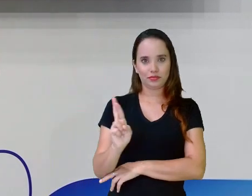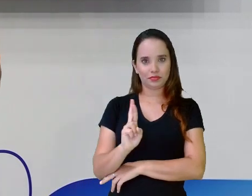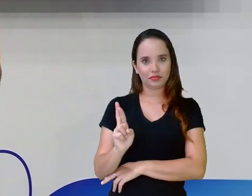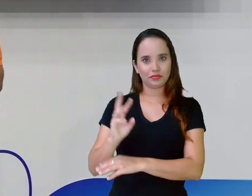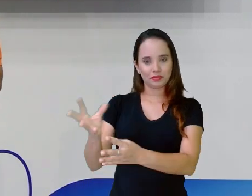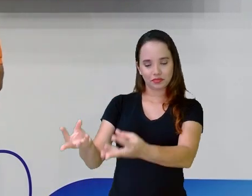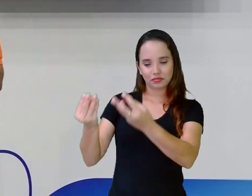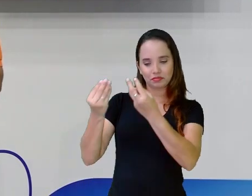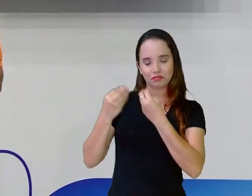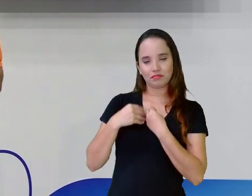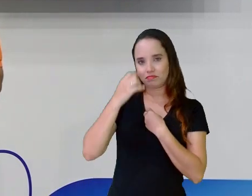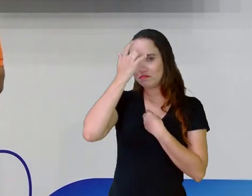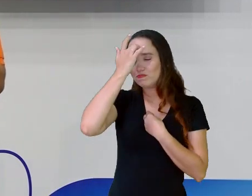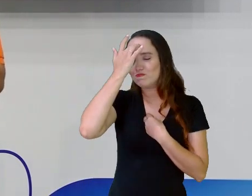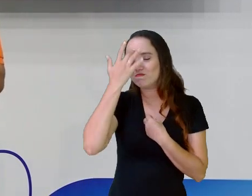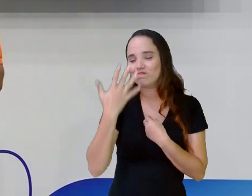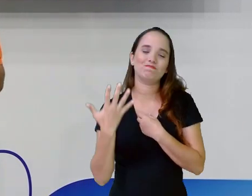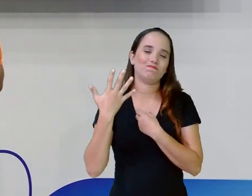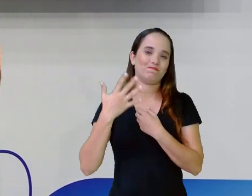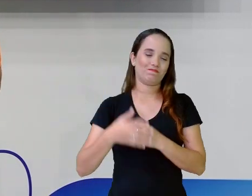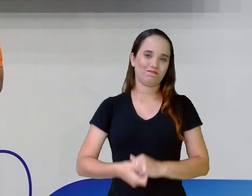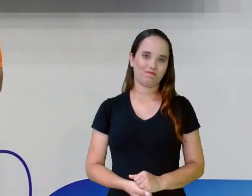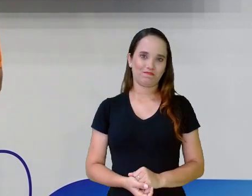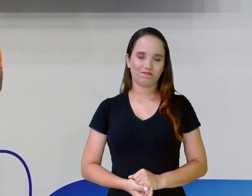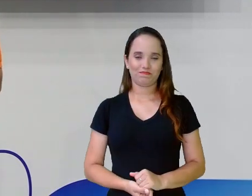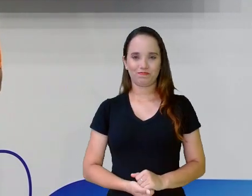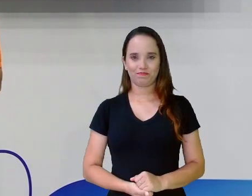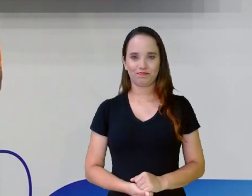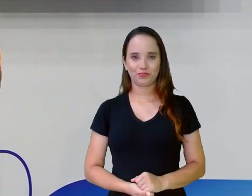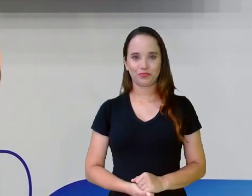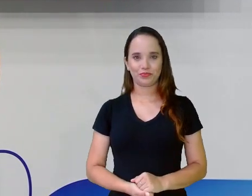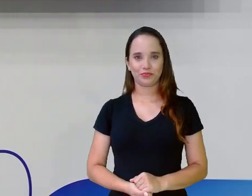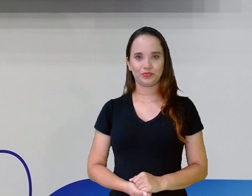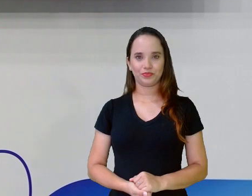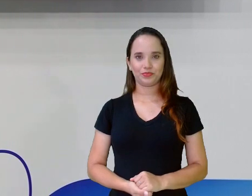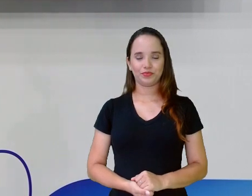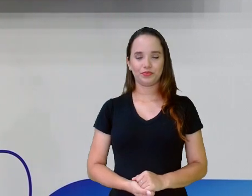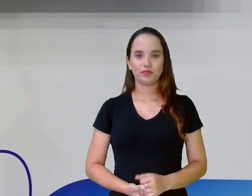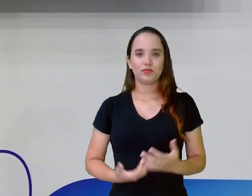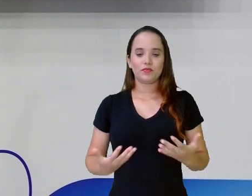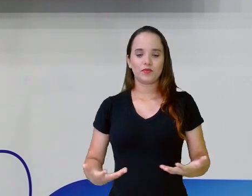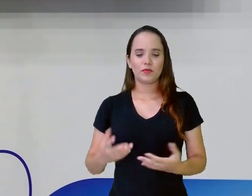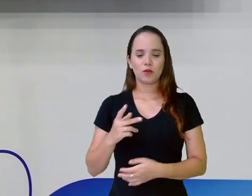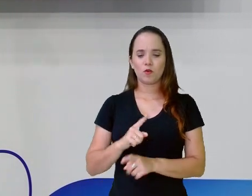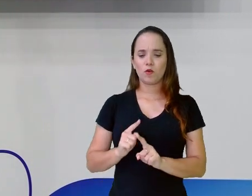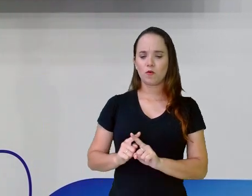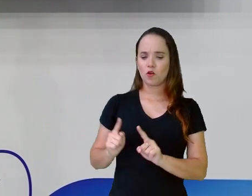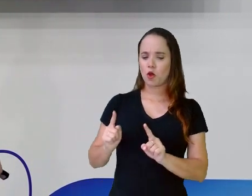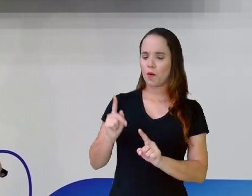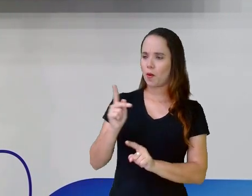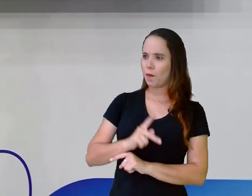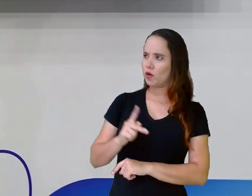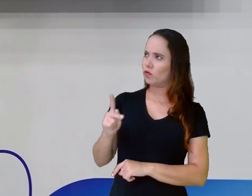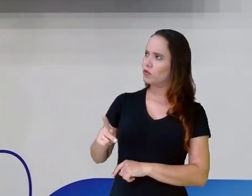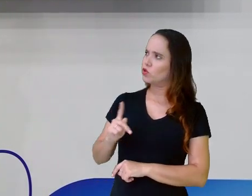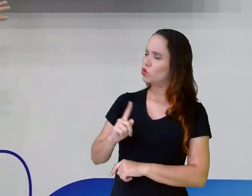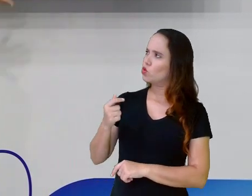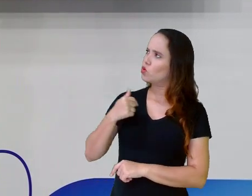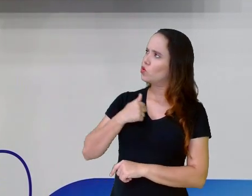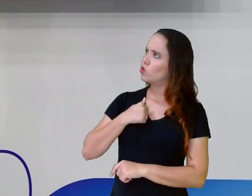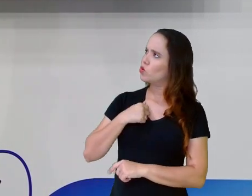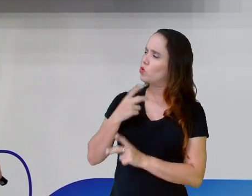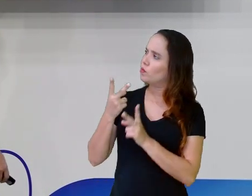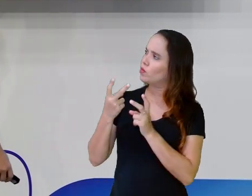troco. Fácil, fácil até demais, né, gente? Professora, mas eu vi aqui